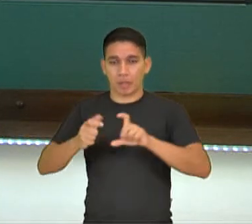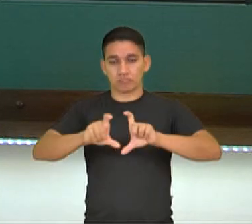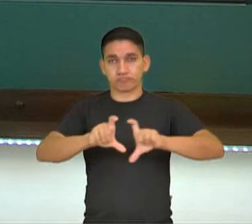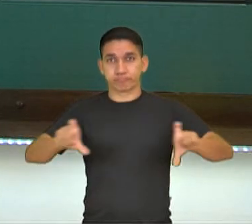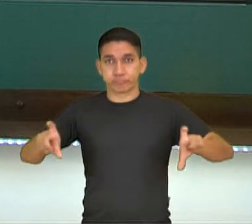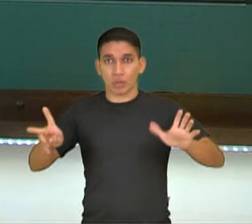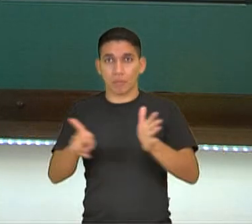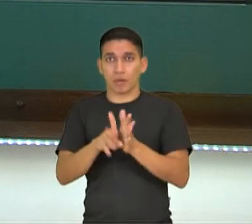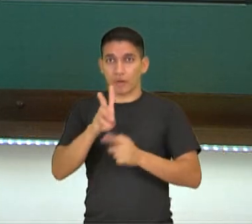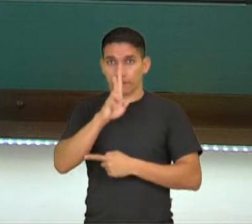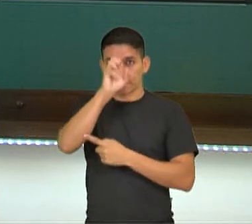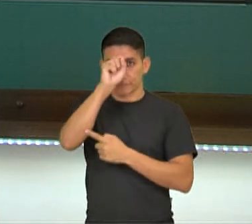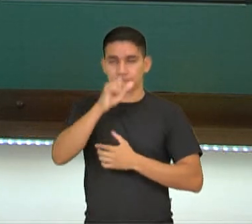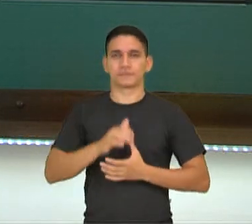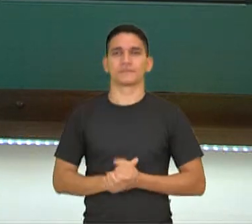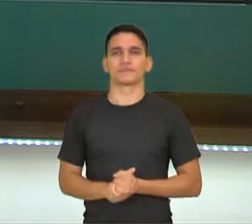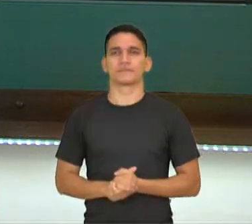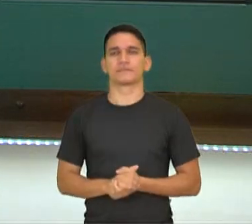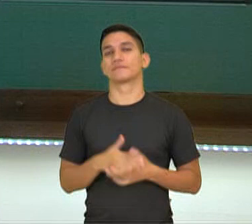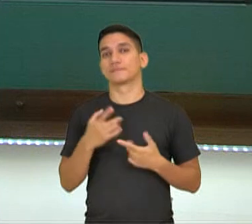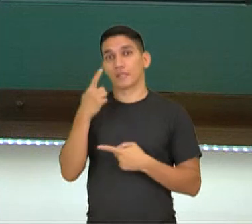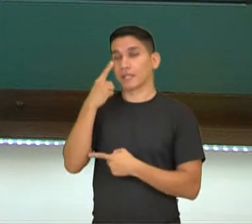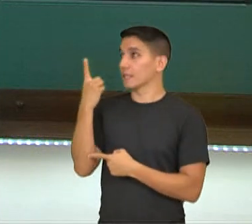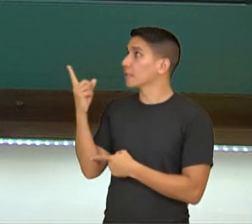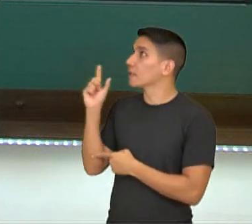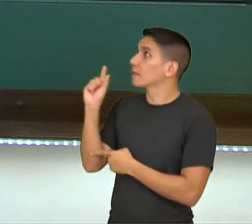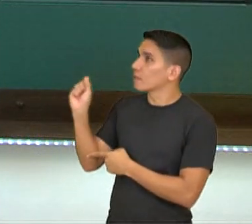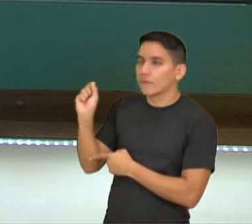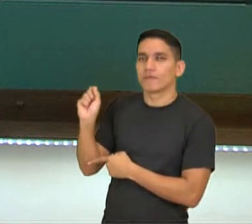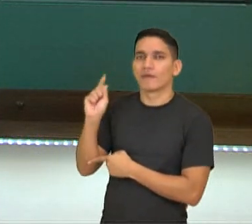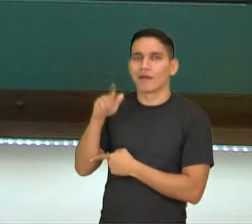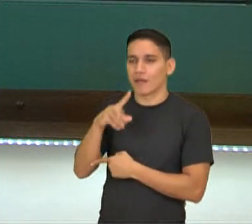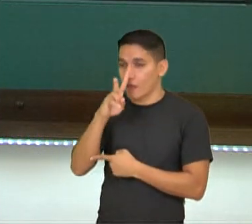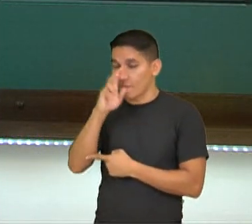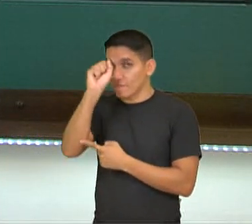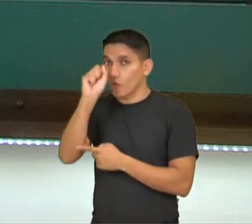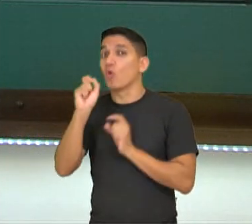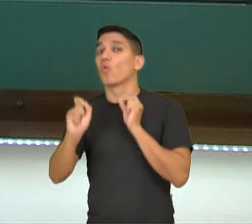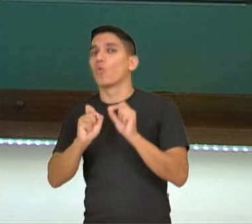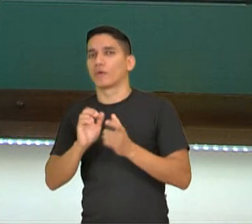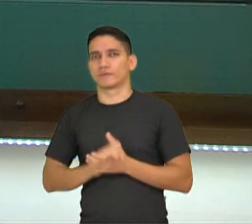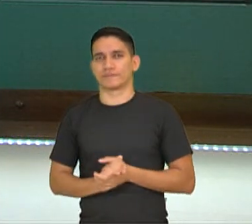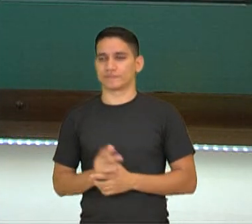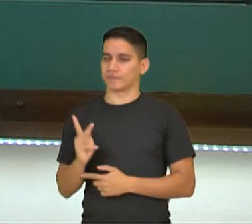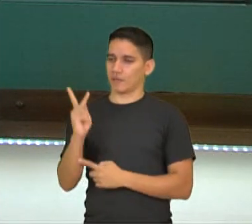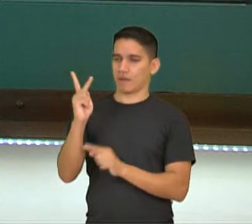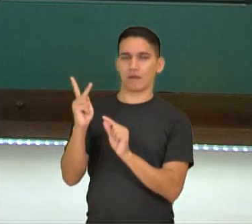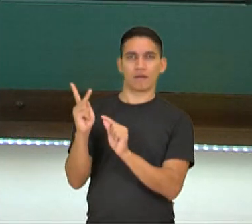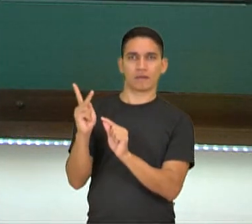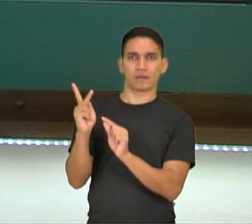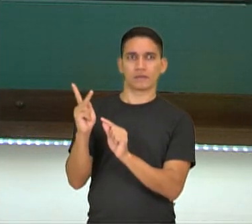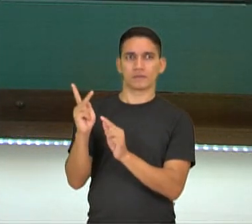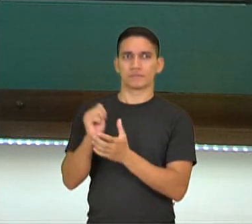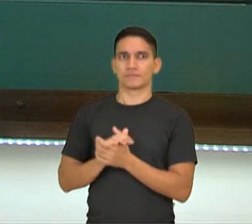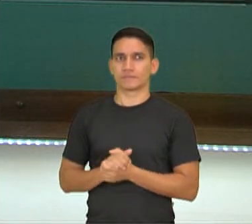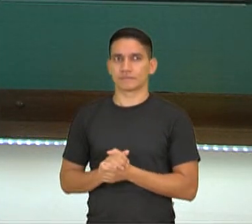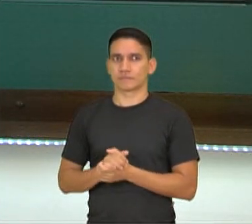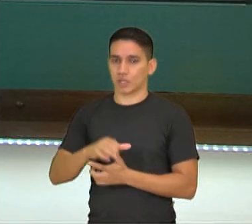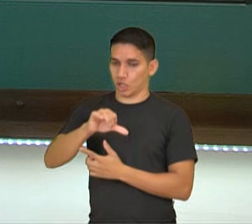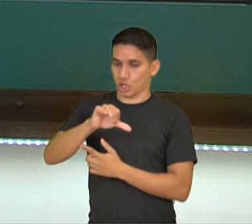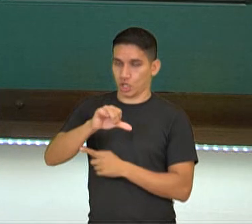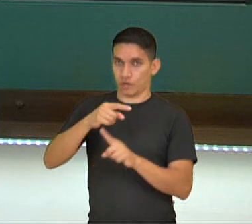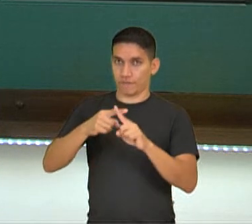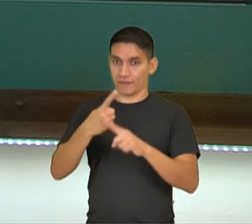da força, ok? Então olha só, força vai ser K, 9 vezes 10 a